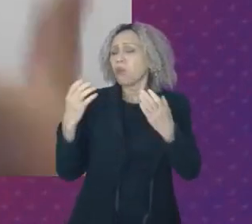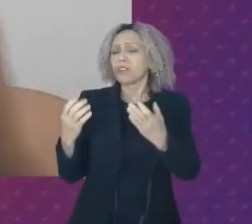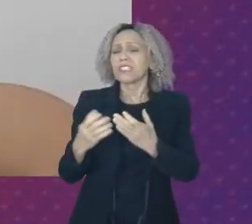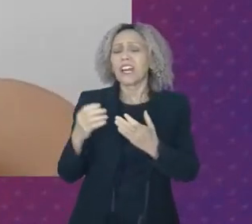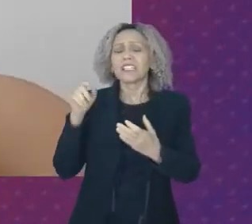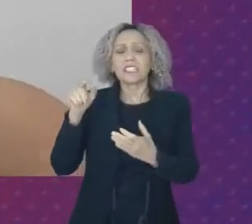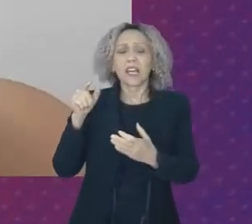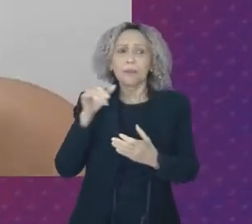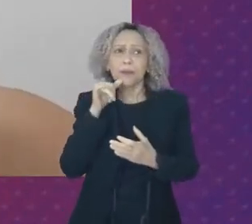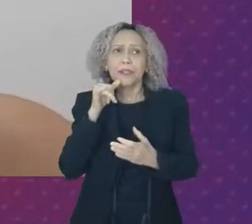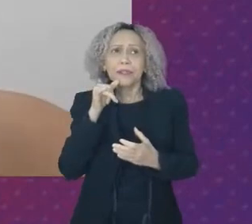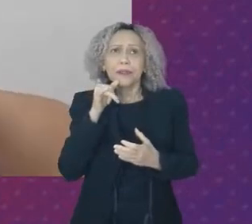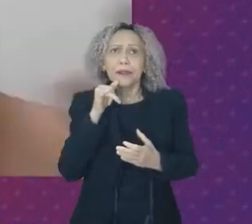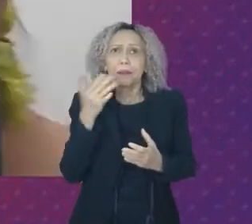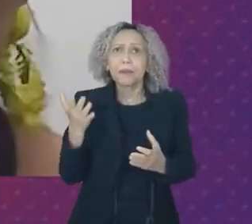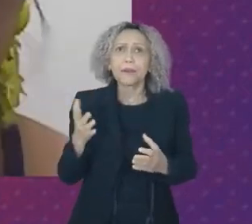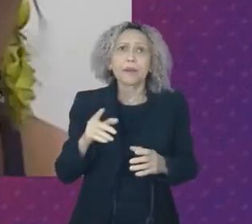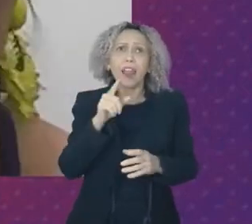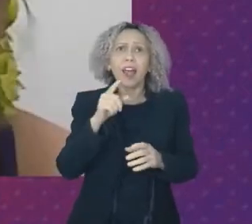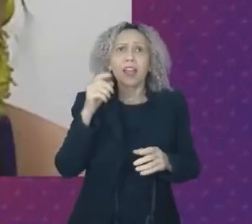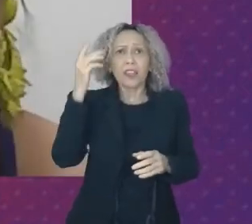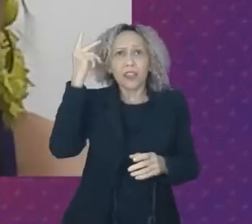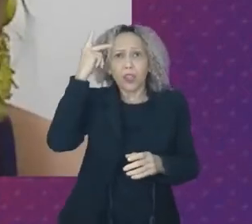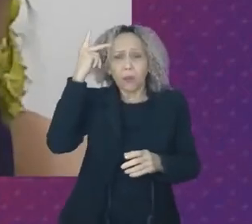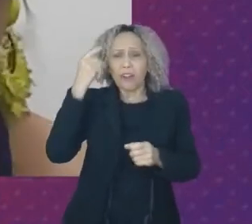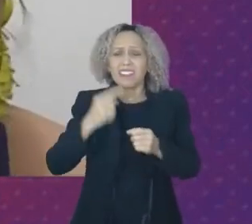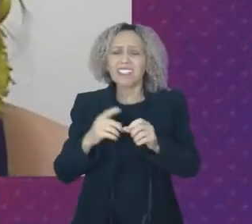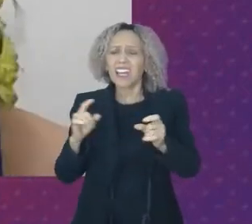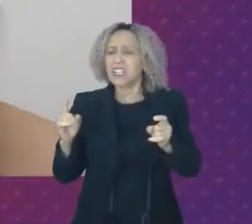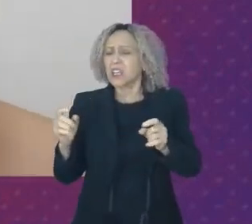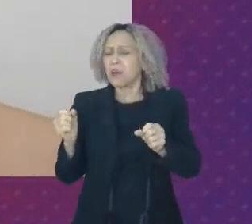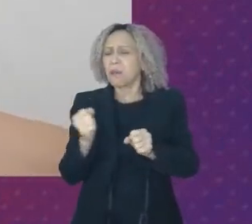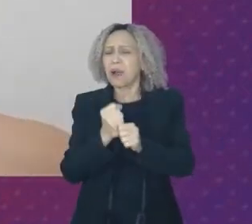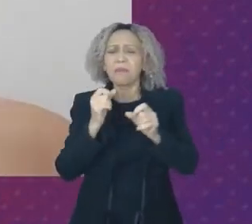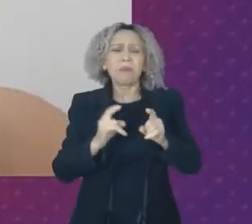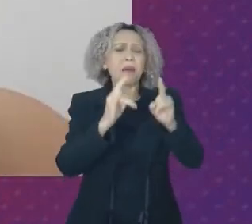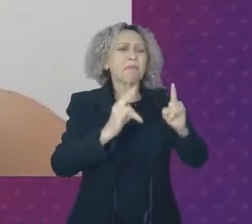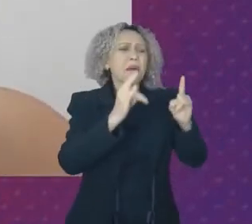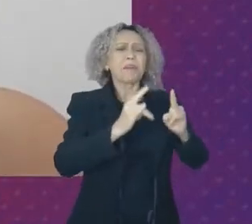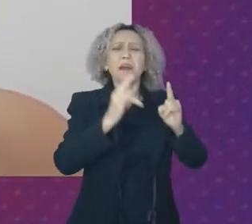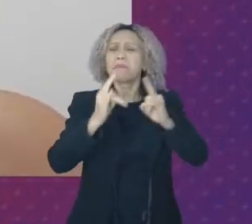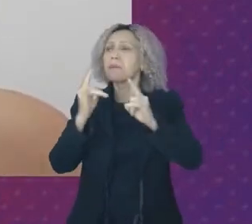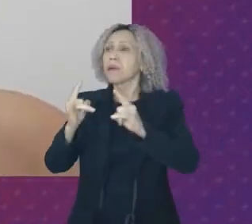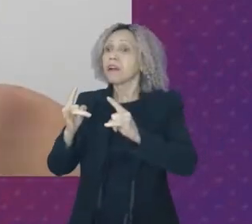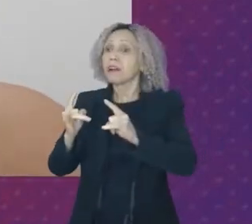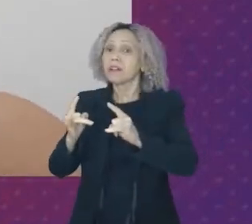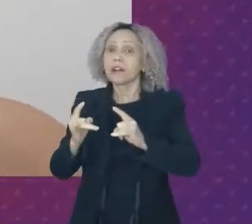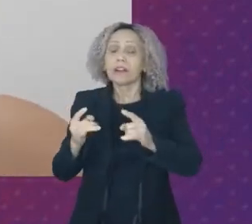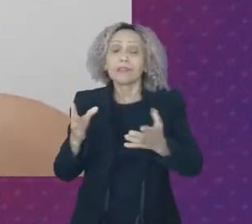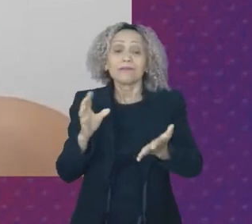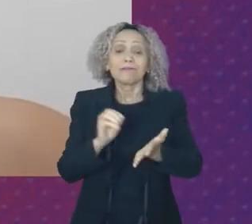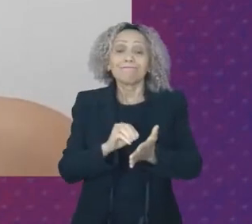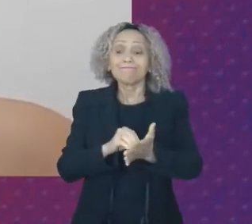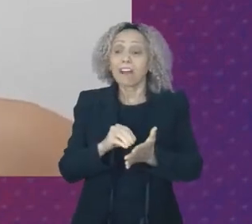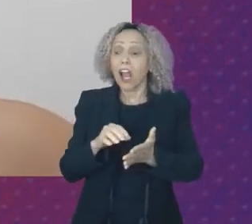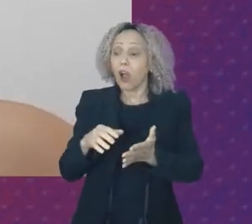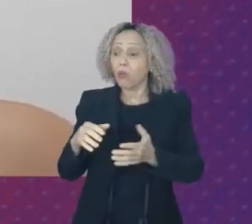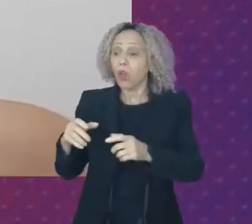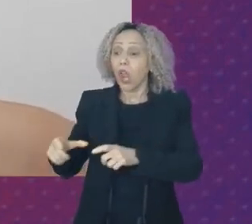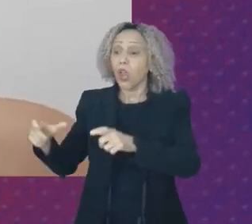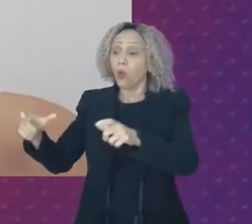lá e coloca uma solução simples, mas muito inovadora no Brasil, não inovadora no mundo, porque em outros países